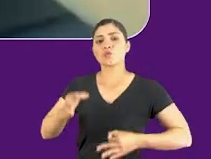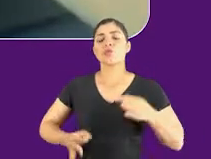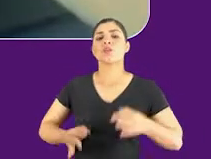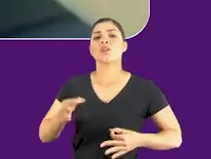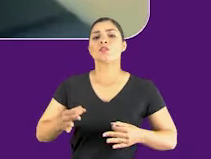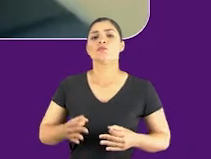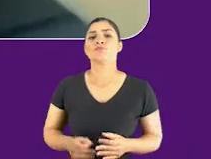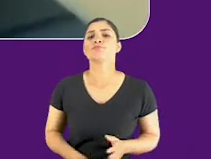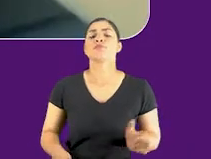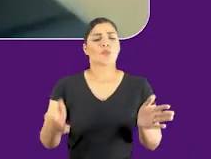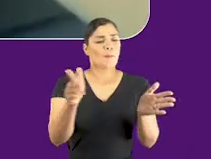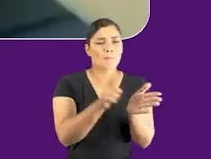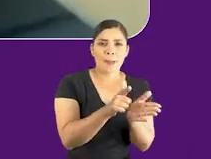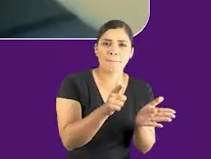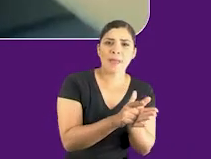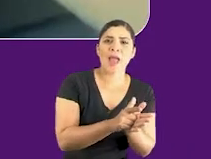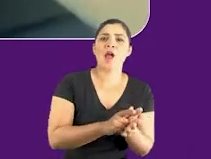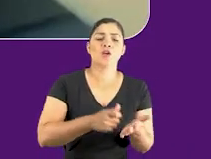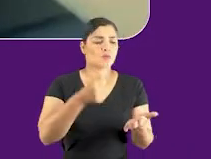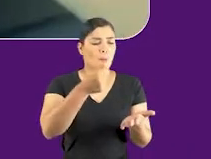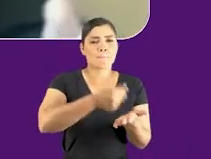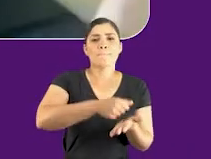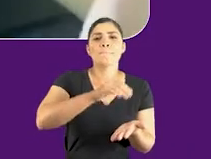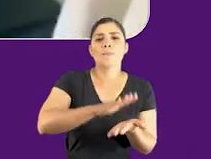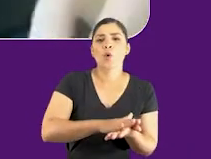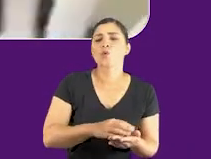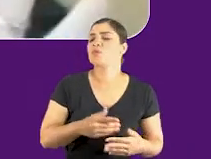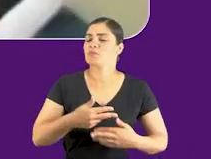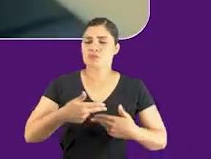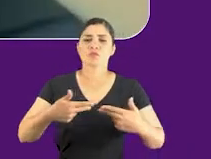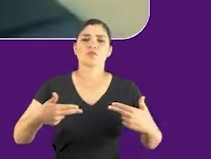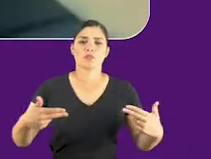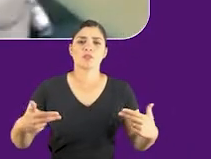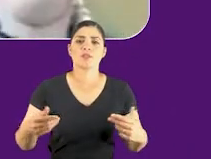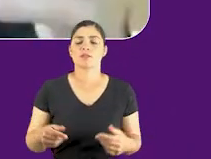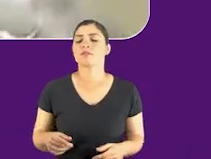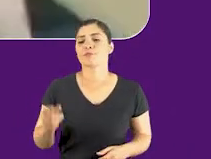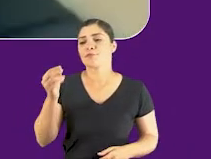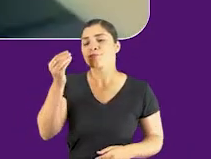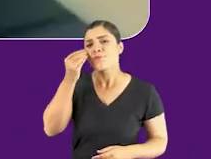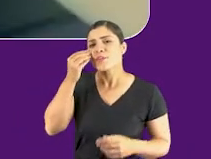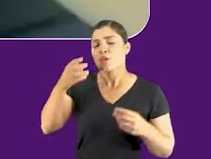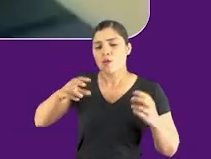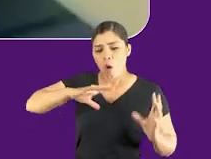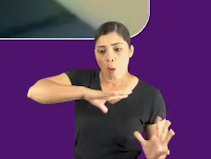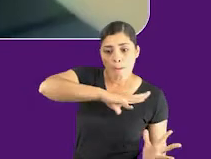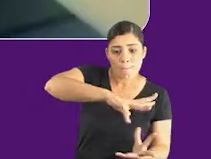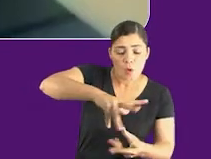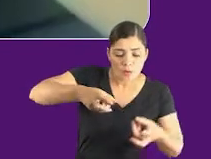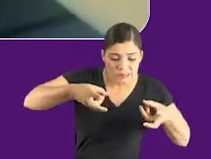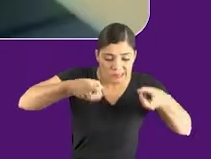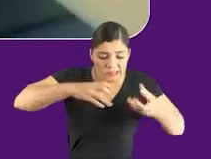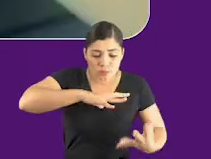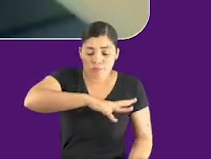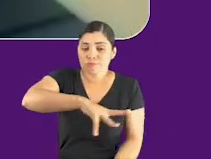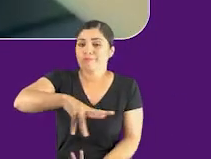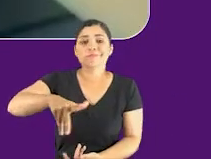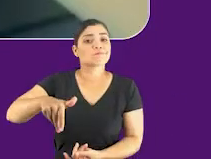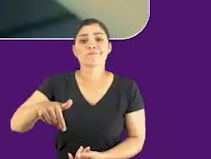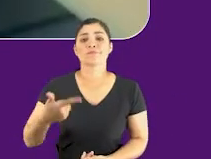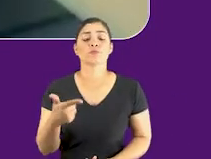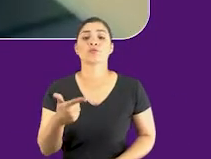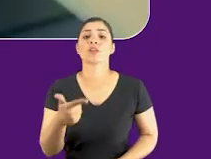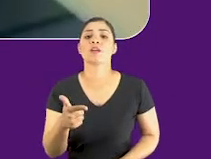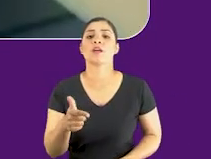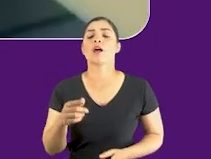que Calculava os impostos nas notas fiscais temos um montão de coisas mas não tinha uma visão Global então eu lembro que eu cheguei